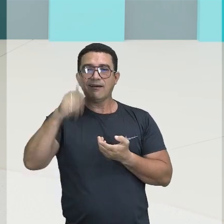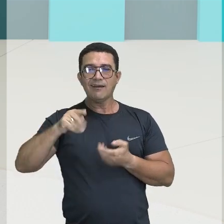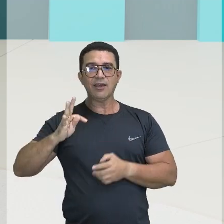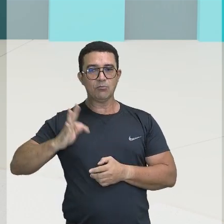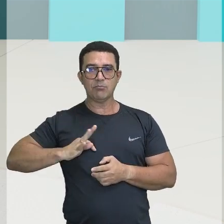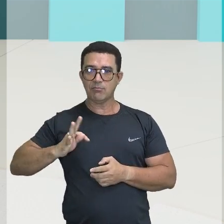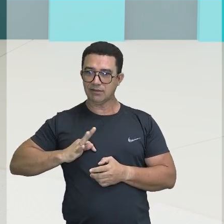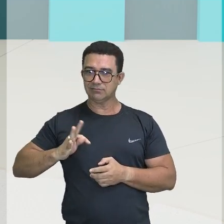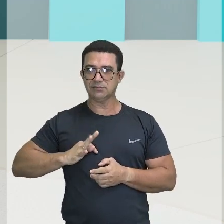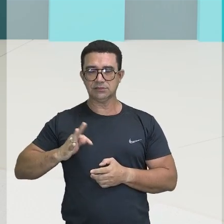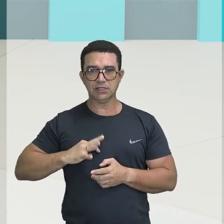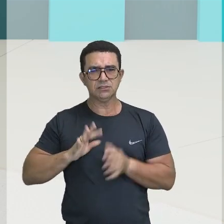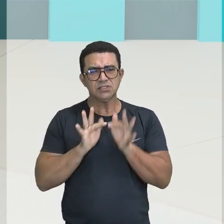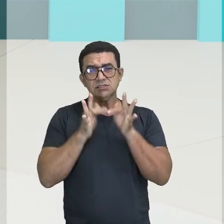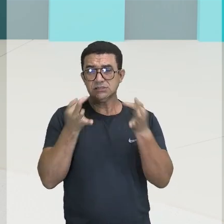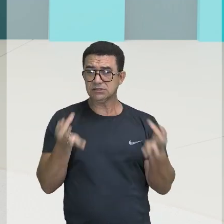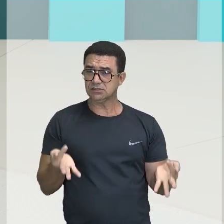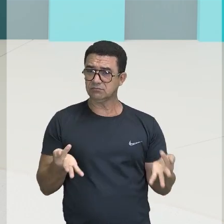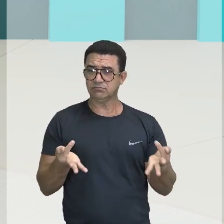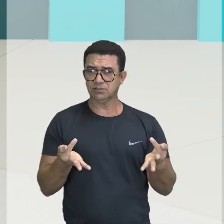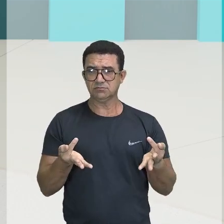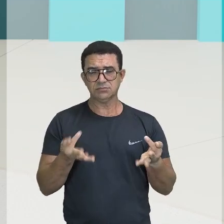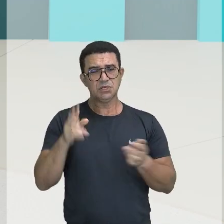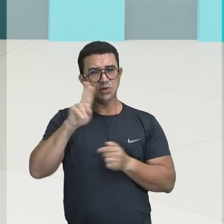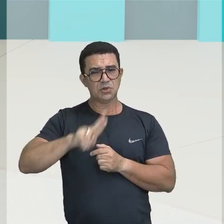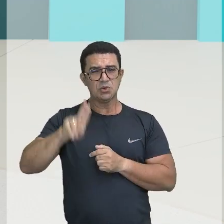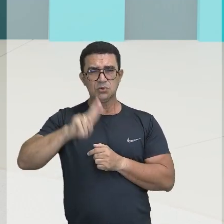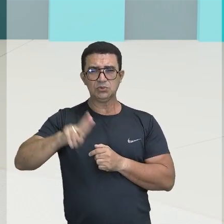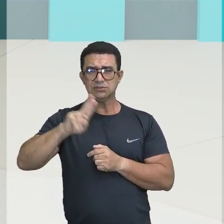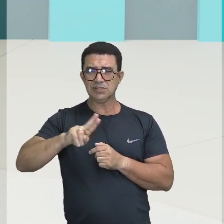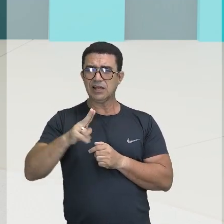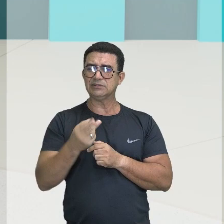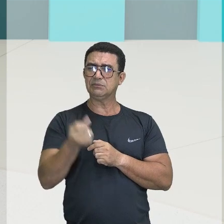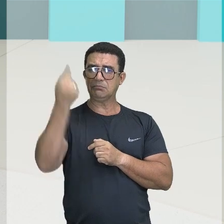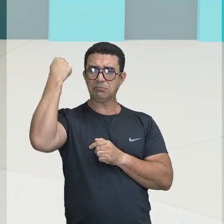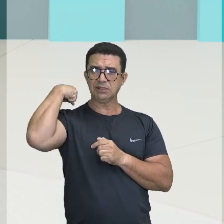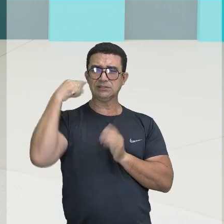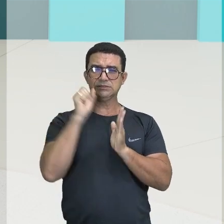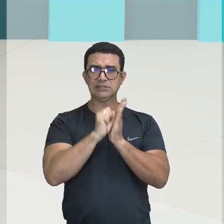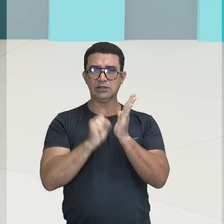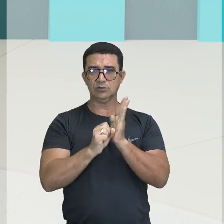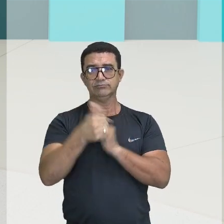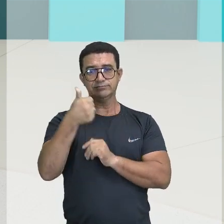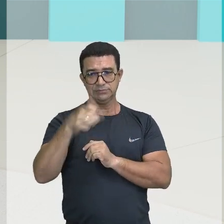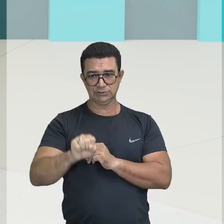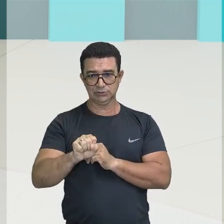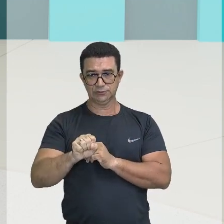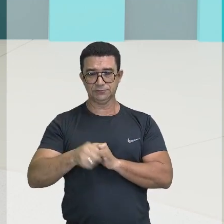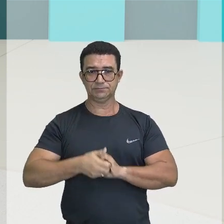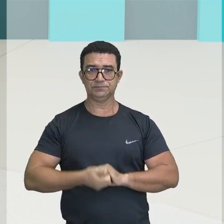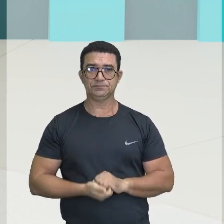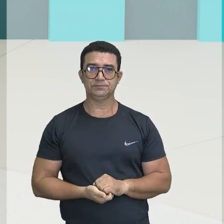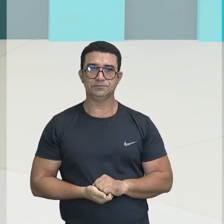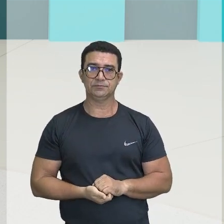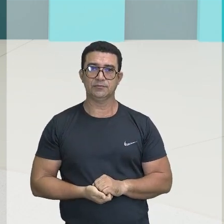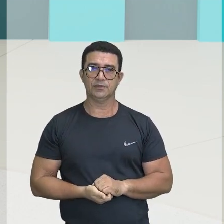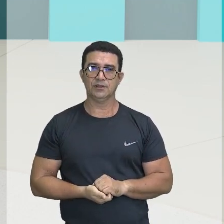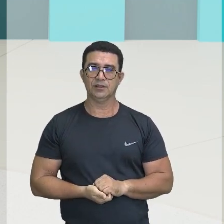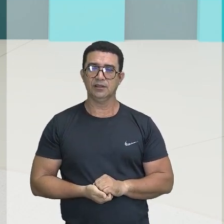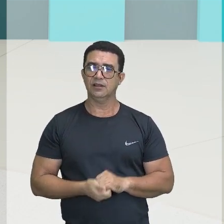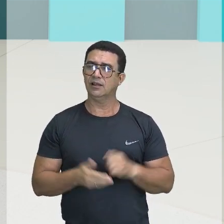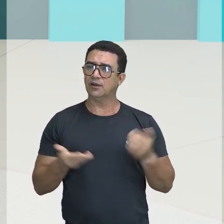técnica muito simples que foi utilizada lá no século XVIII. E, hoje em